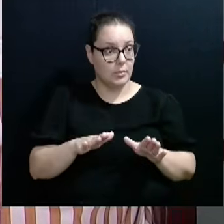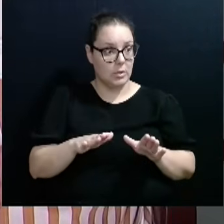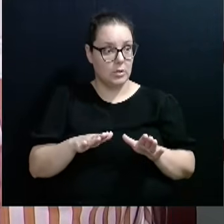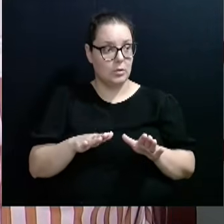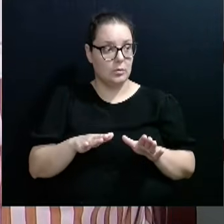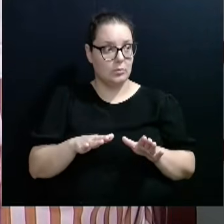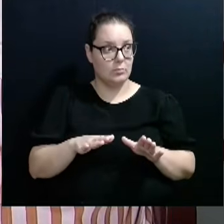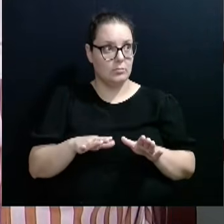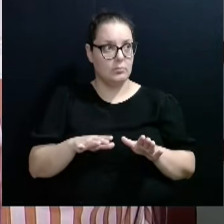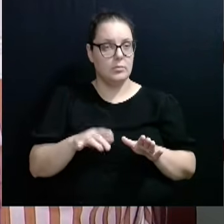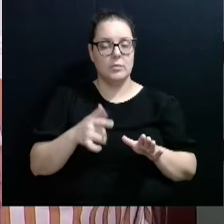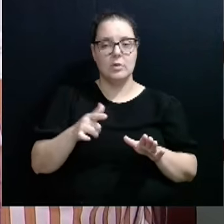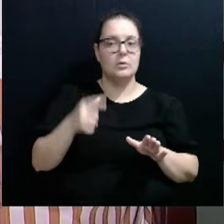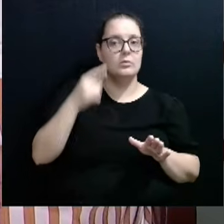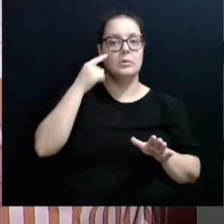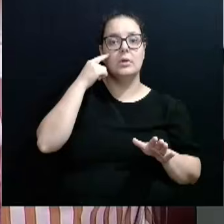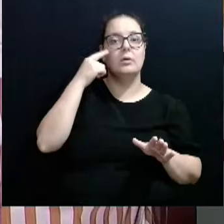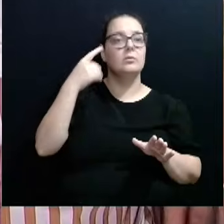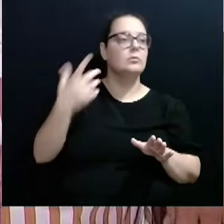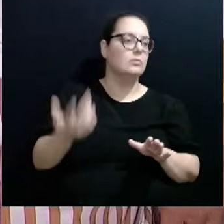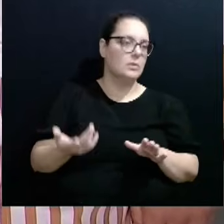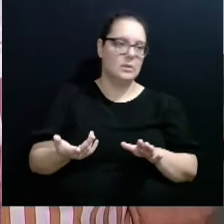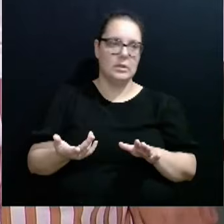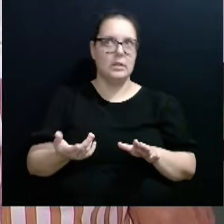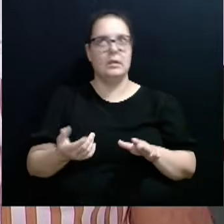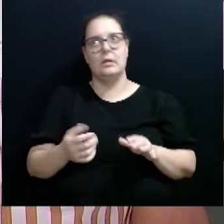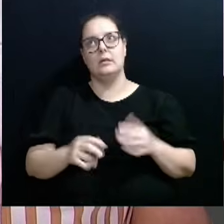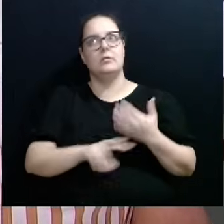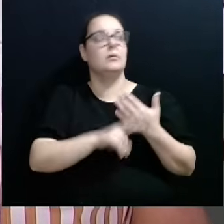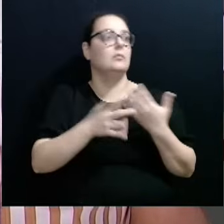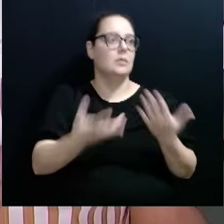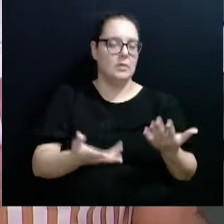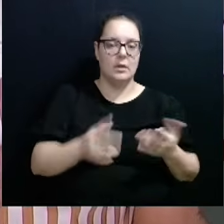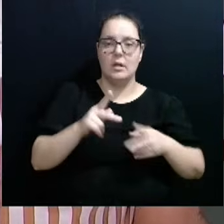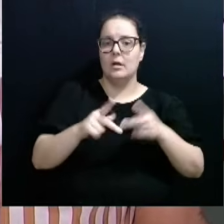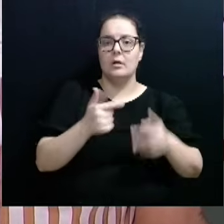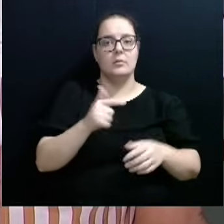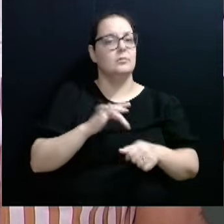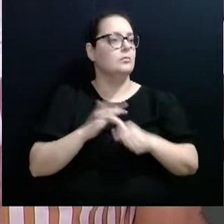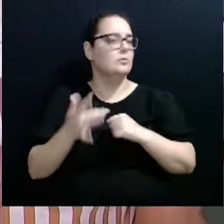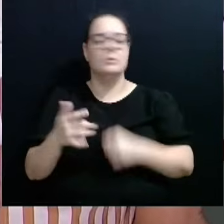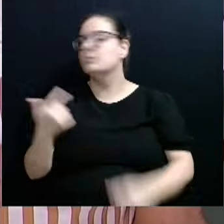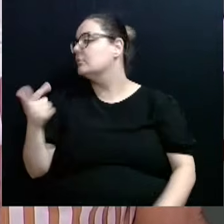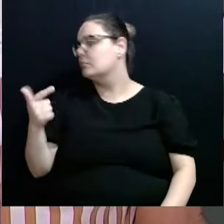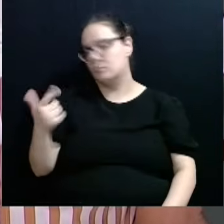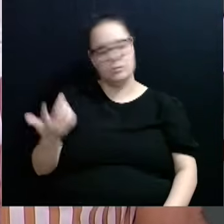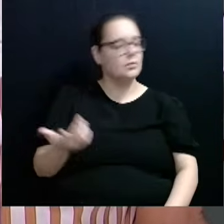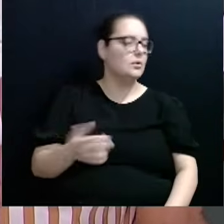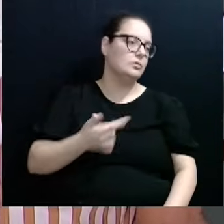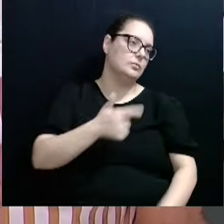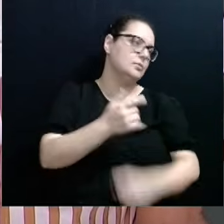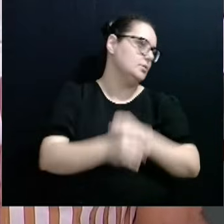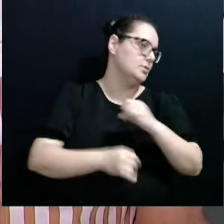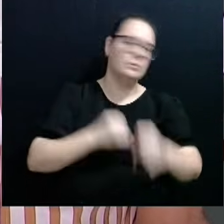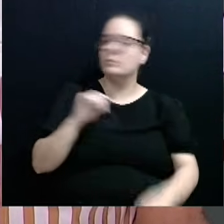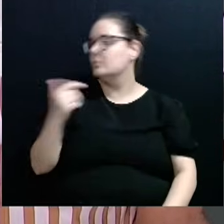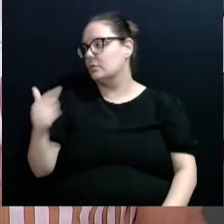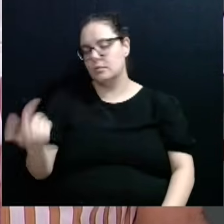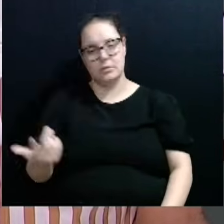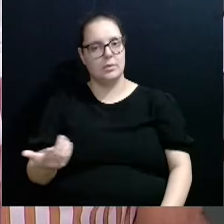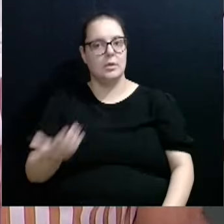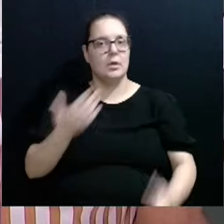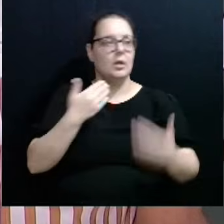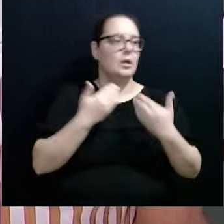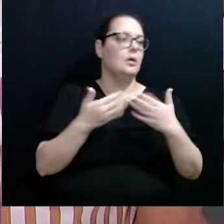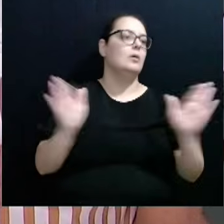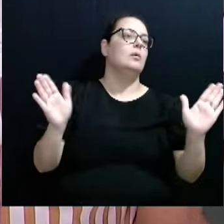despretensiosamente, sim, que era sim. para um público... Sim. Ainda não tinha rede social, na época não tinha internet. Não tinha. Era o porta aberta. O celular tinha